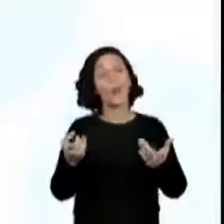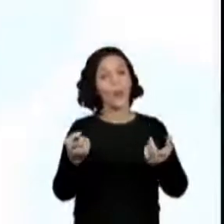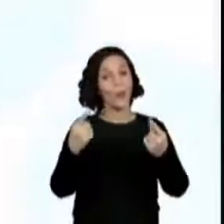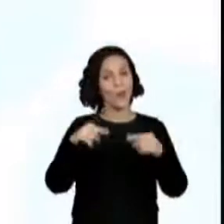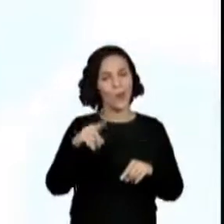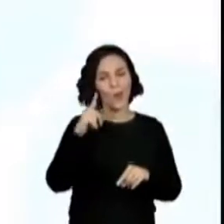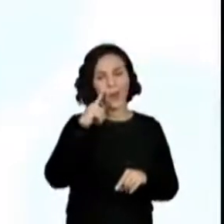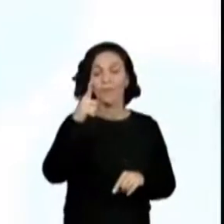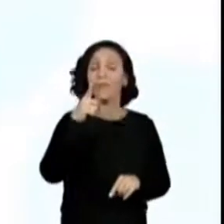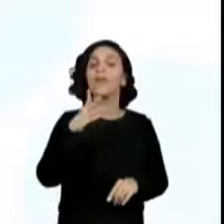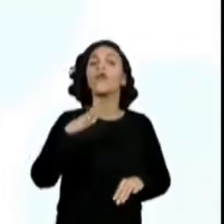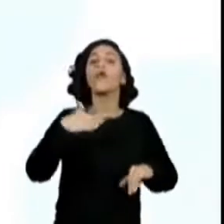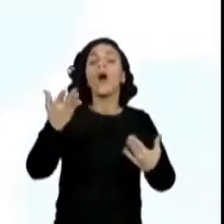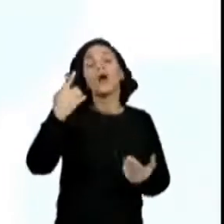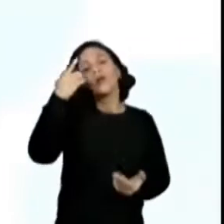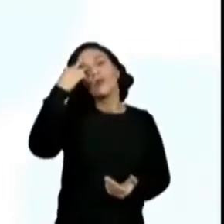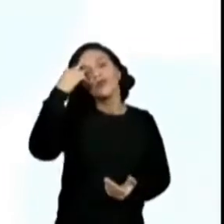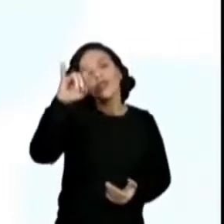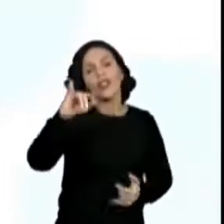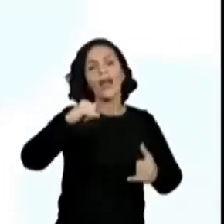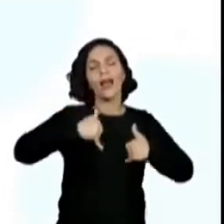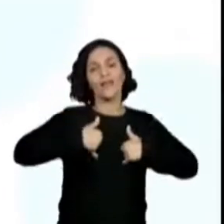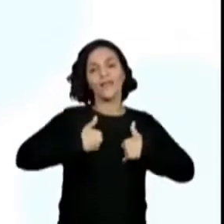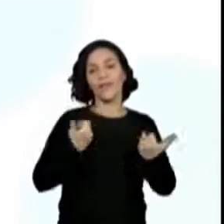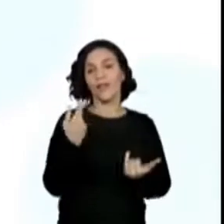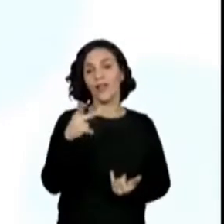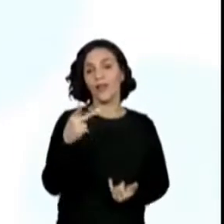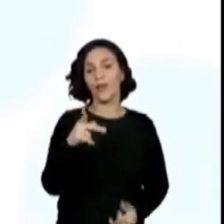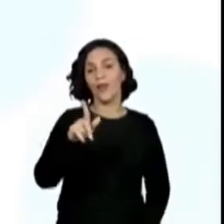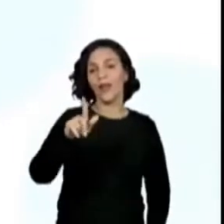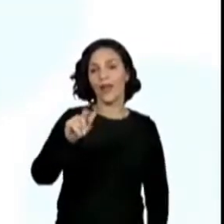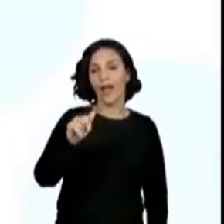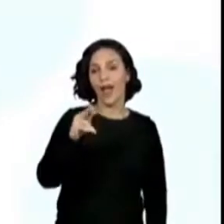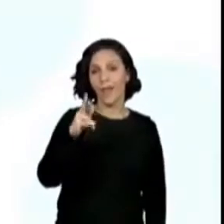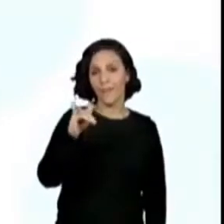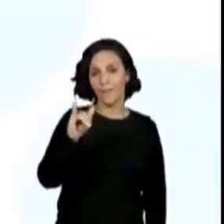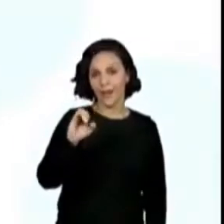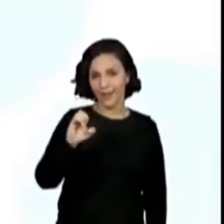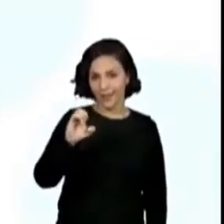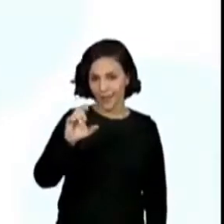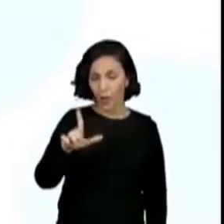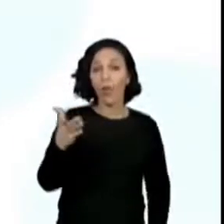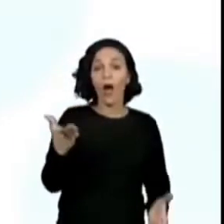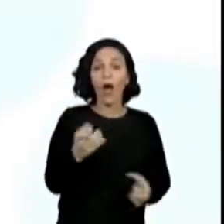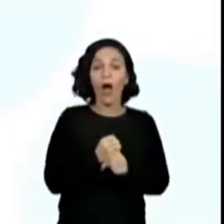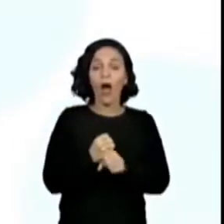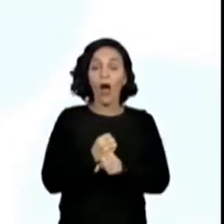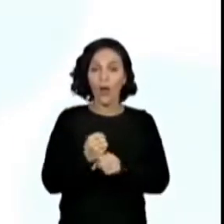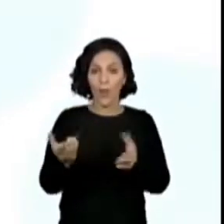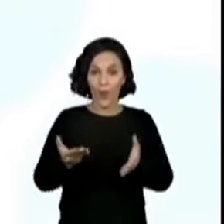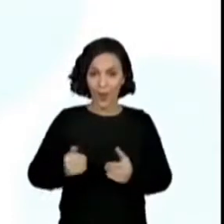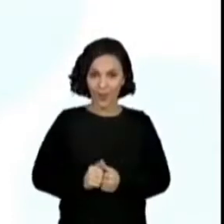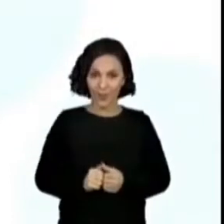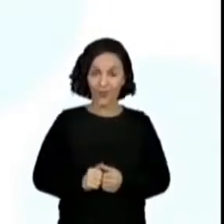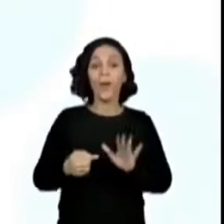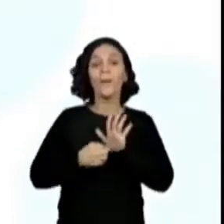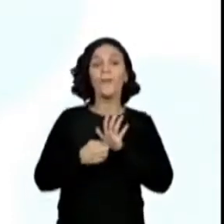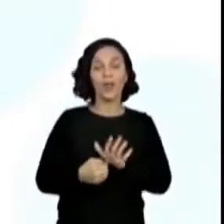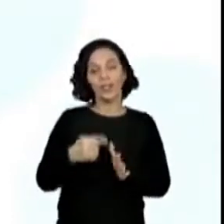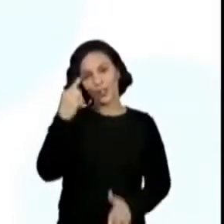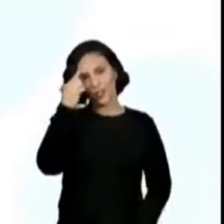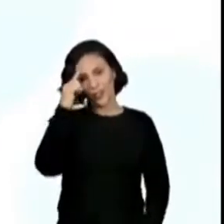a data do aniversário de Gabriel este ano, indicando o dia,